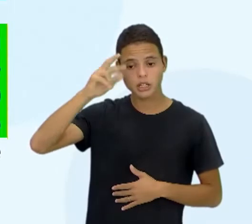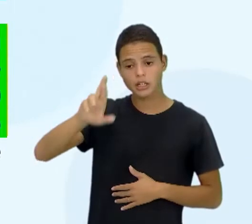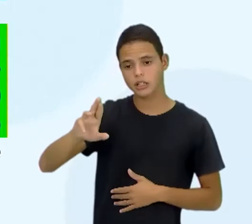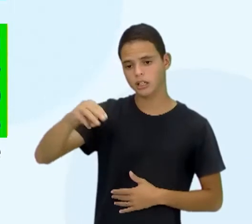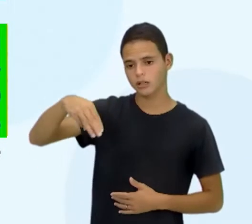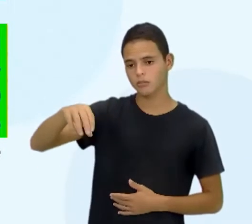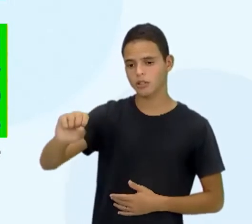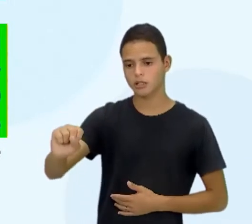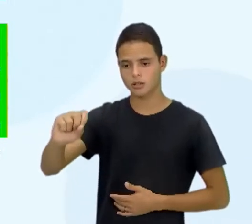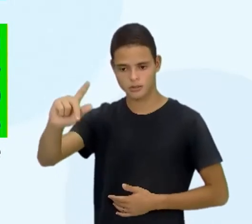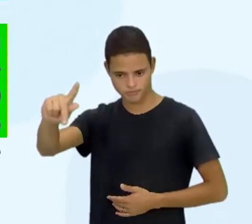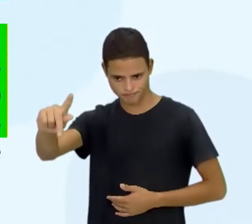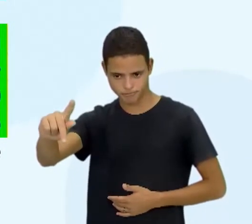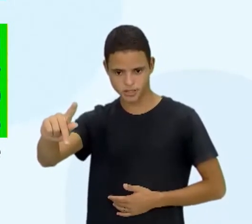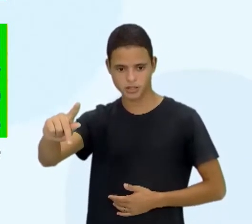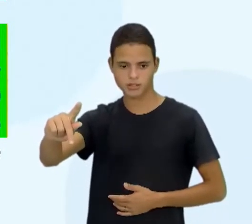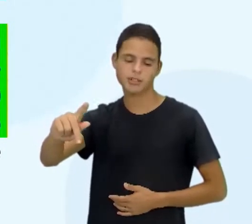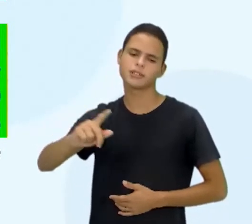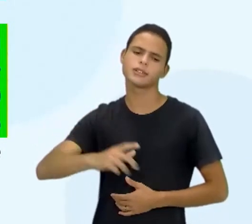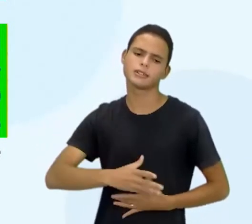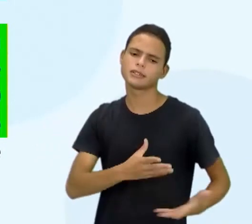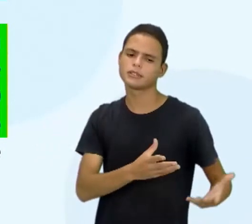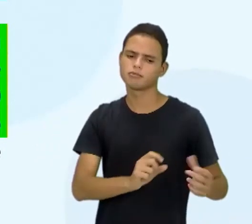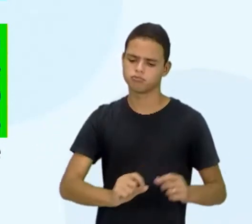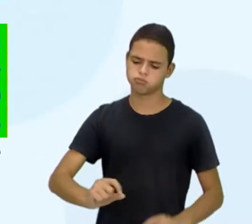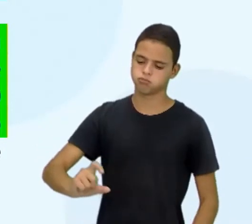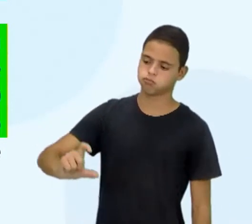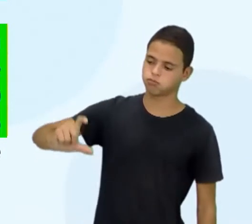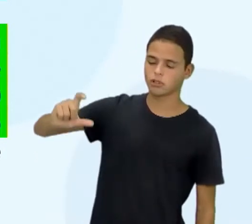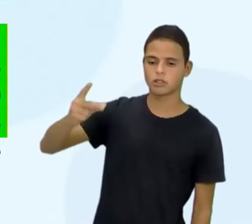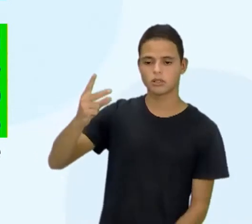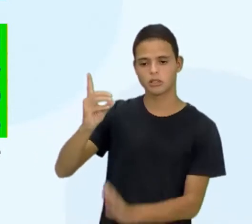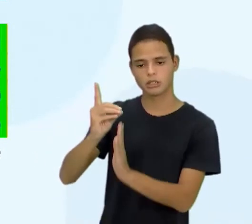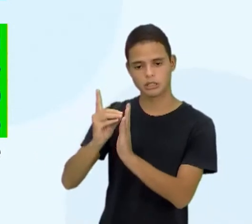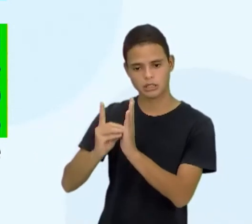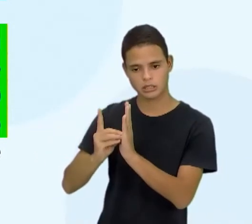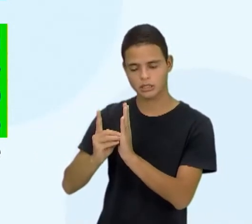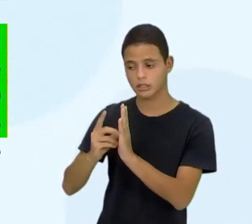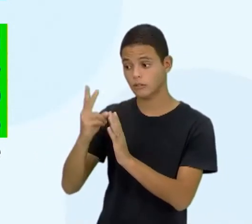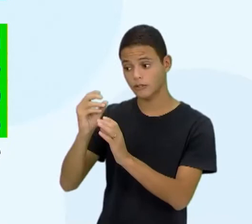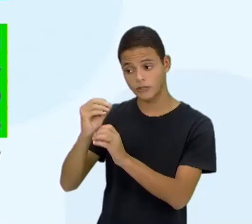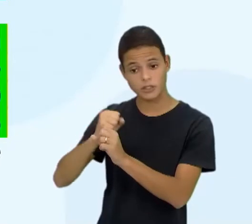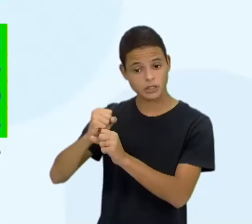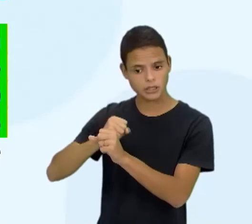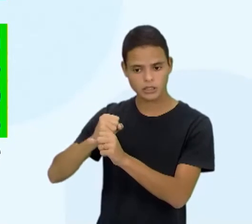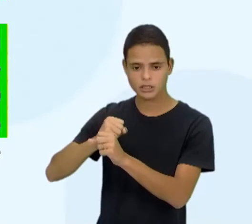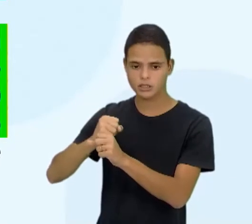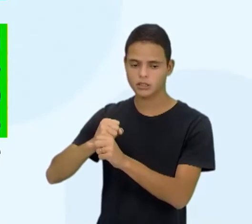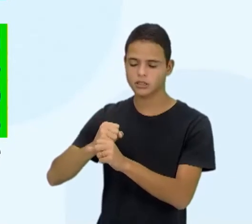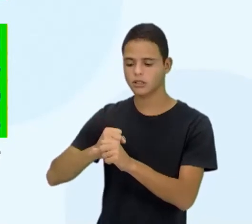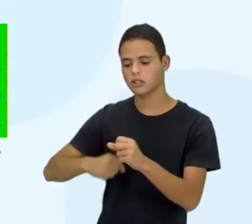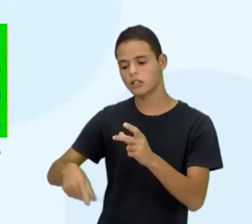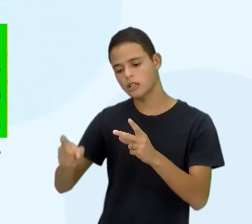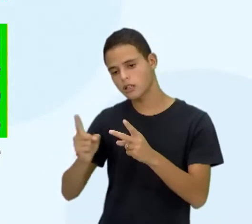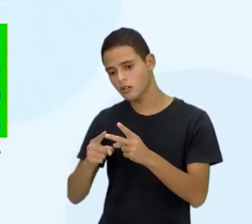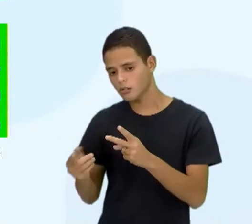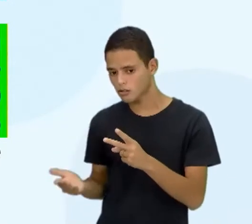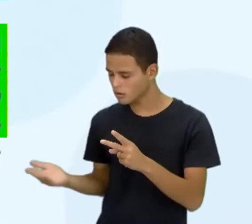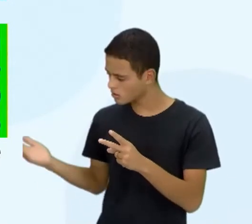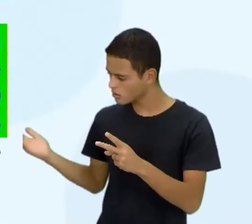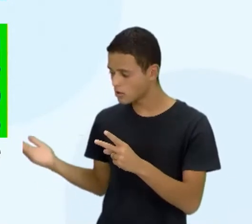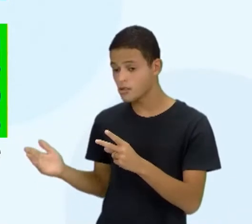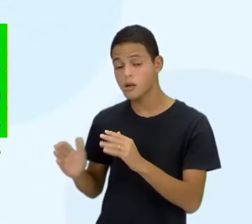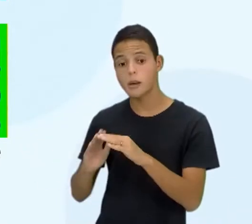RMSP. Aumentou muito nas últimas 2 décadas. Então, nós temos a primeira parte. Segunda, O fenômeno